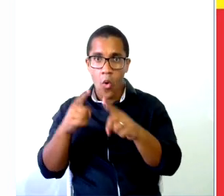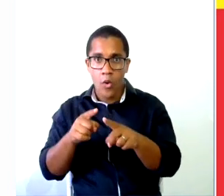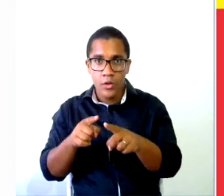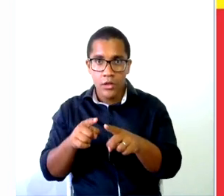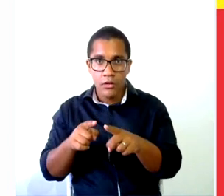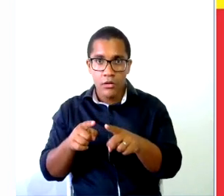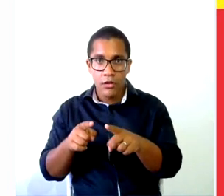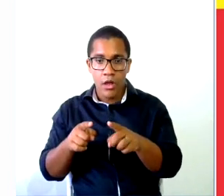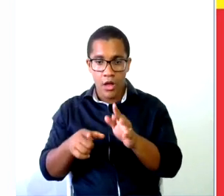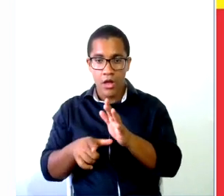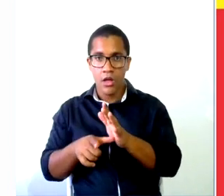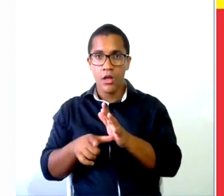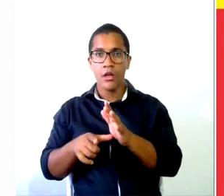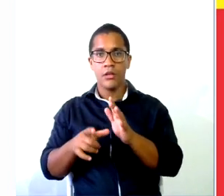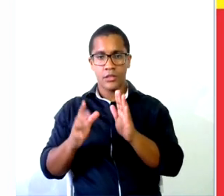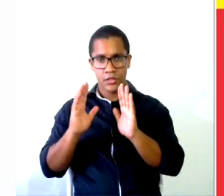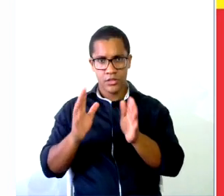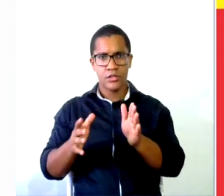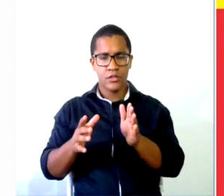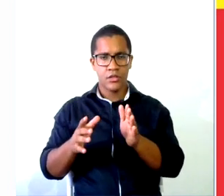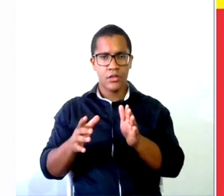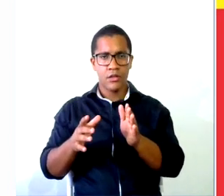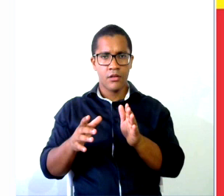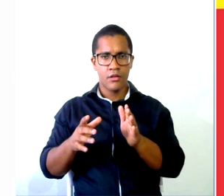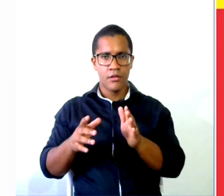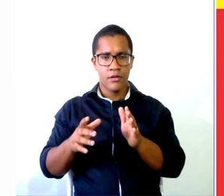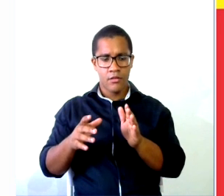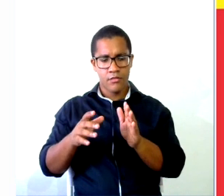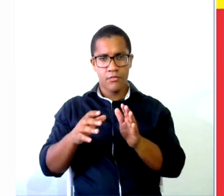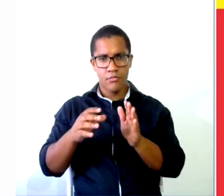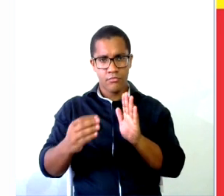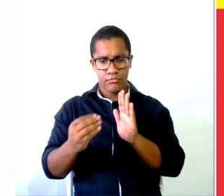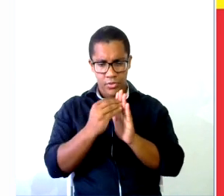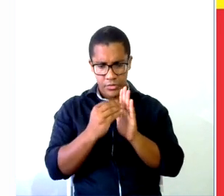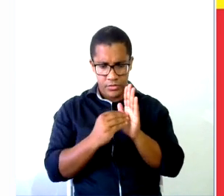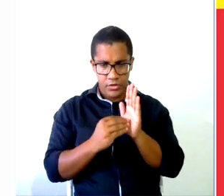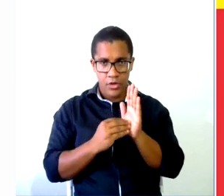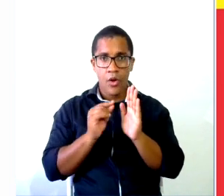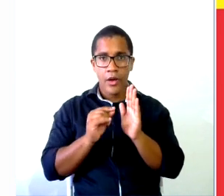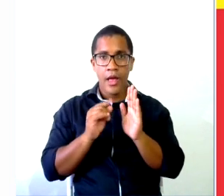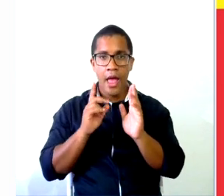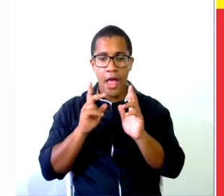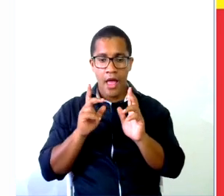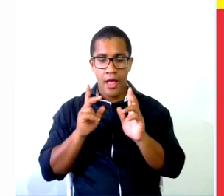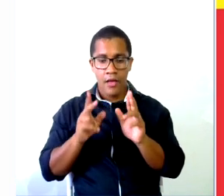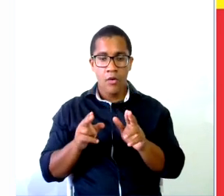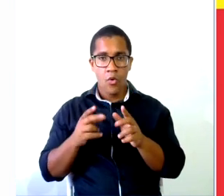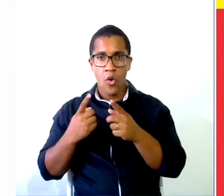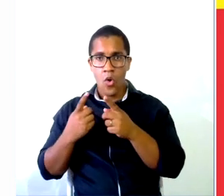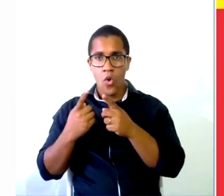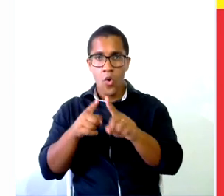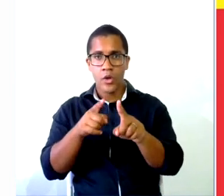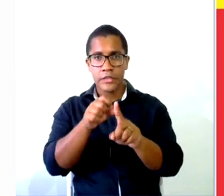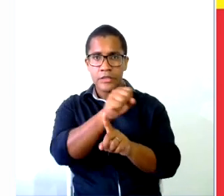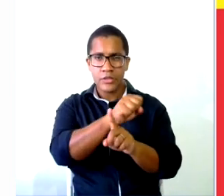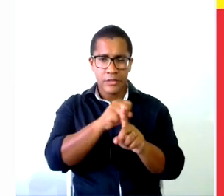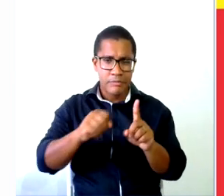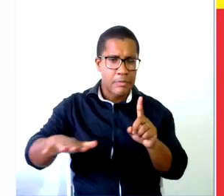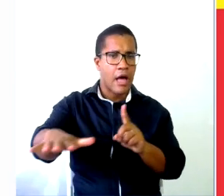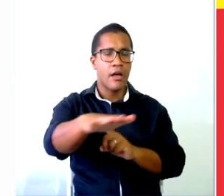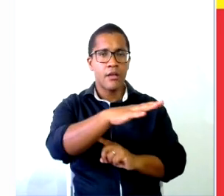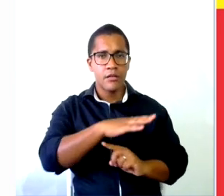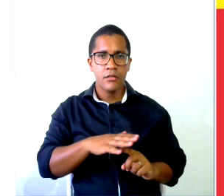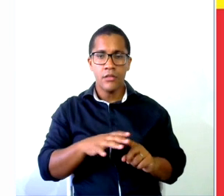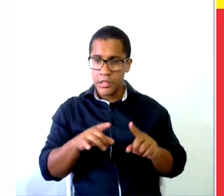violento, segundo o pensado legislador, atenta contra a sociedade e